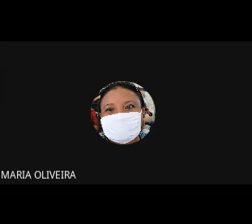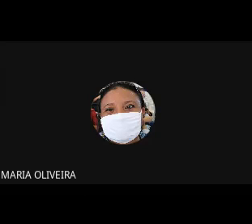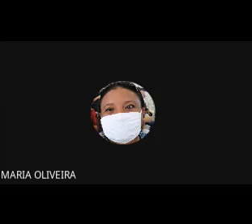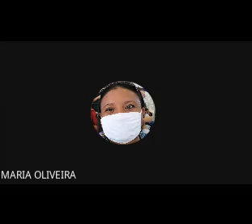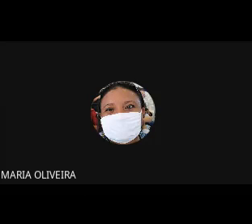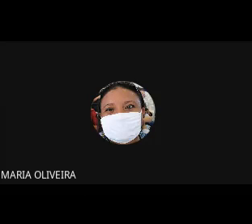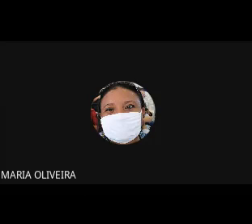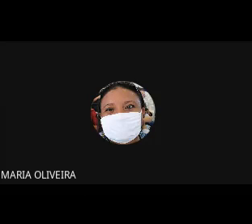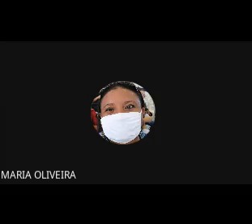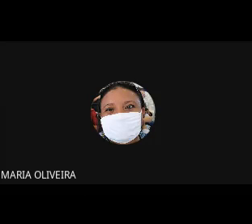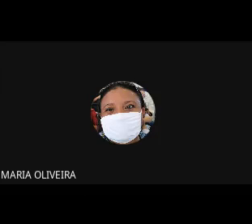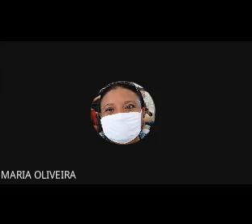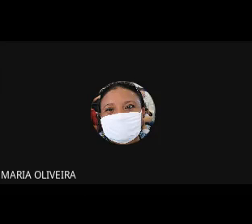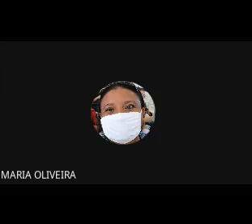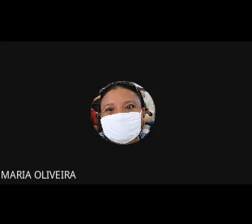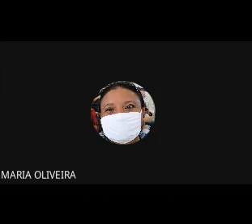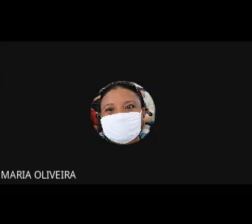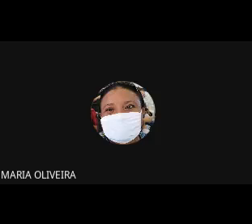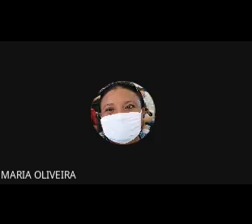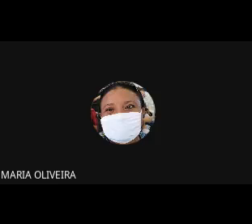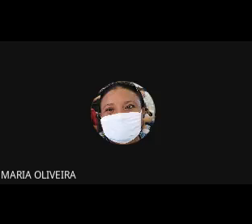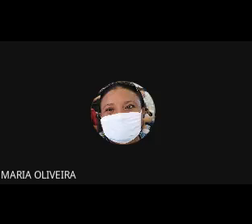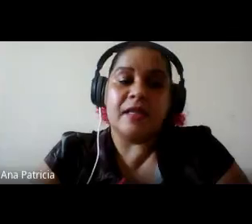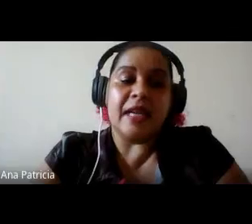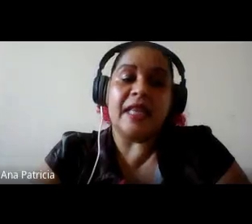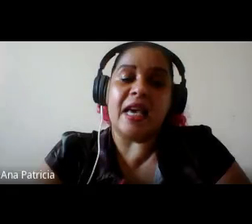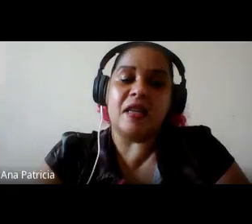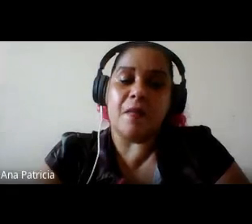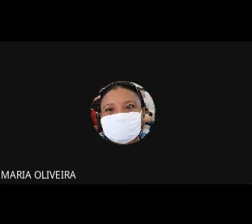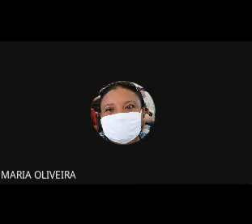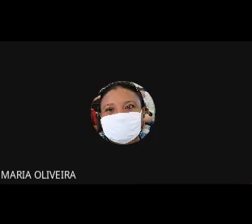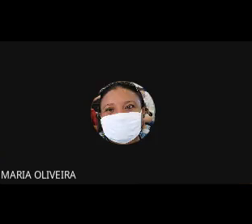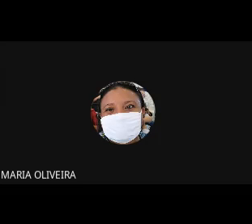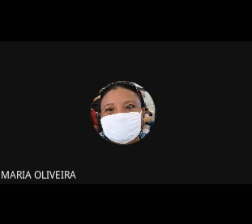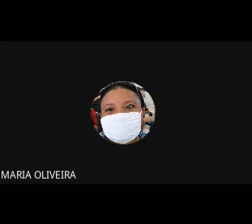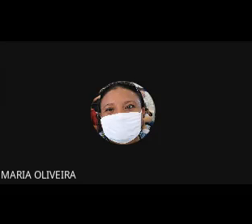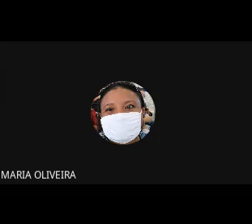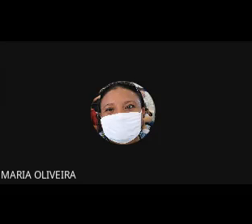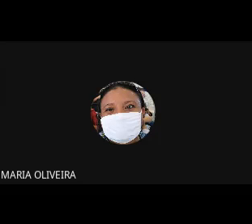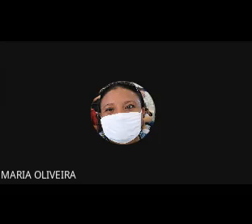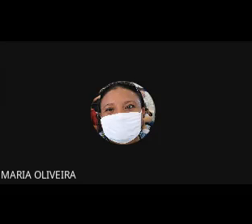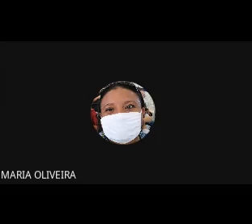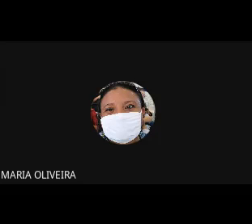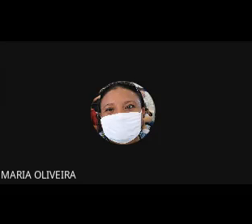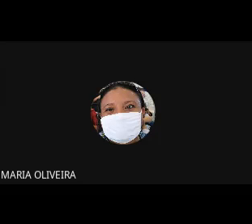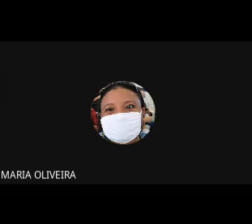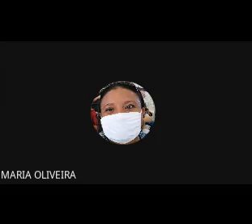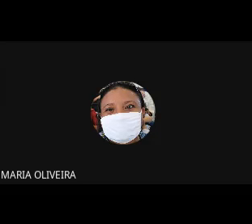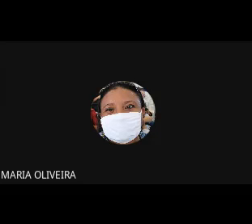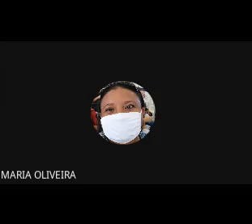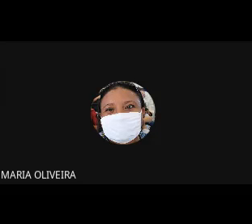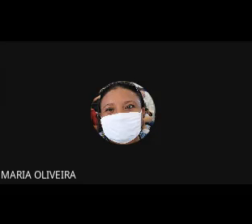eu que Maradona é uma pessoa inserida na comunidade surda, ele está estimado a trazer pelo menos 2 pessoas surdas para